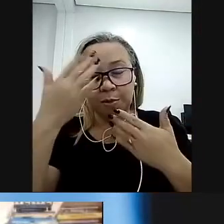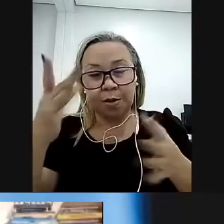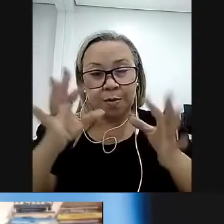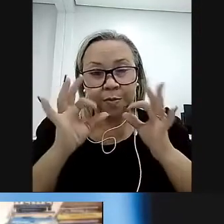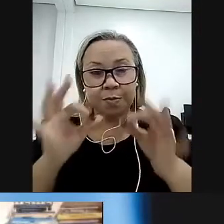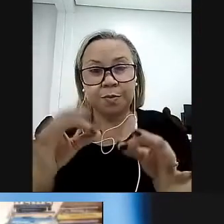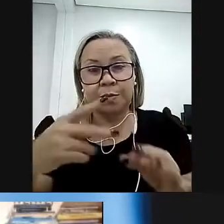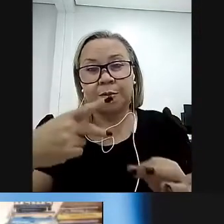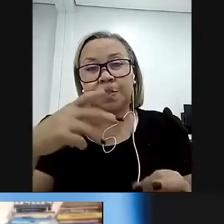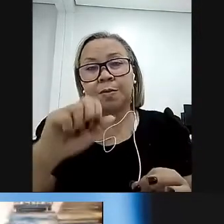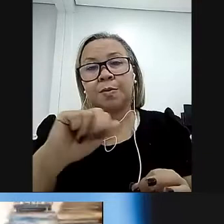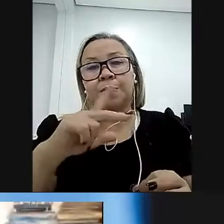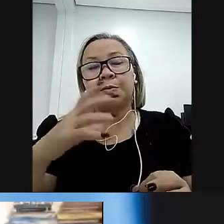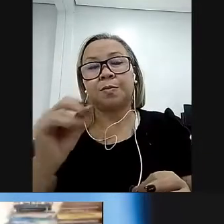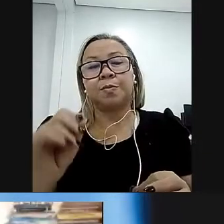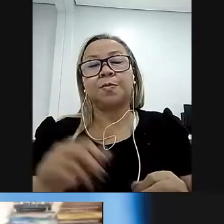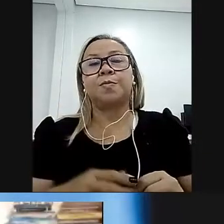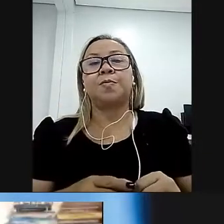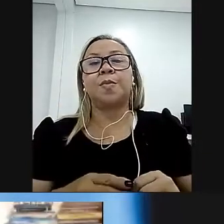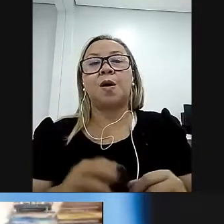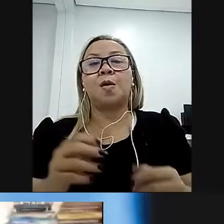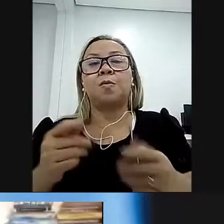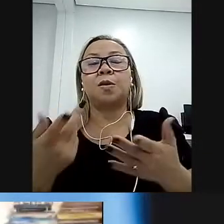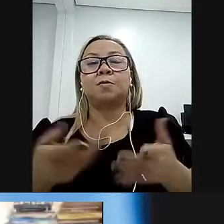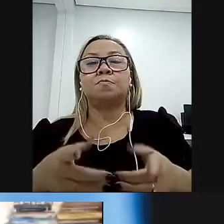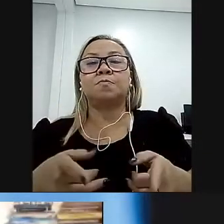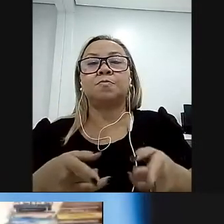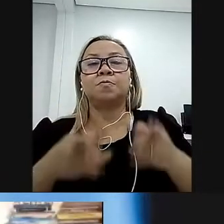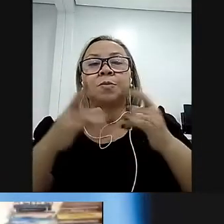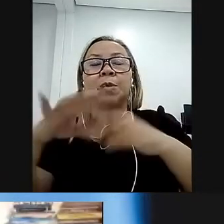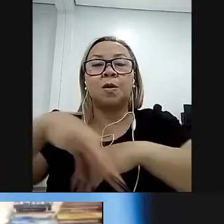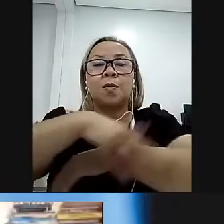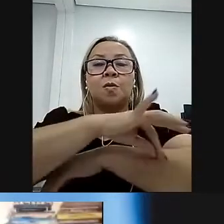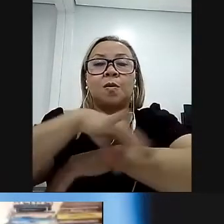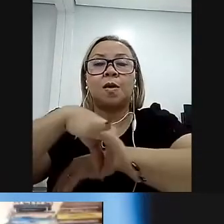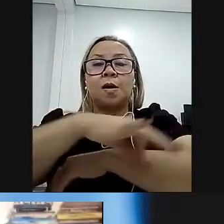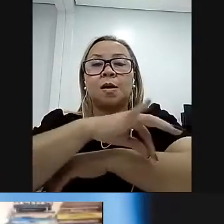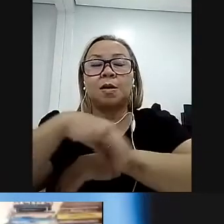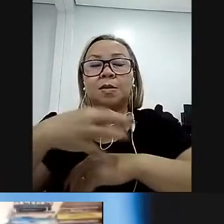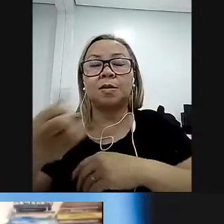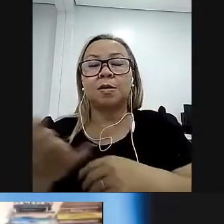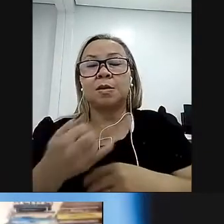arquiteto impressionante, fez parte do grupo que